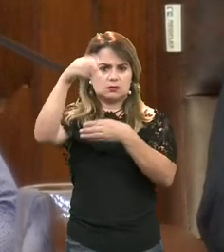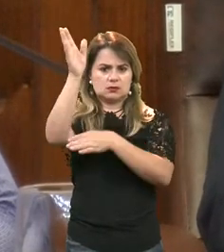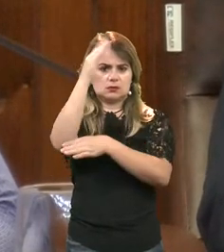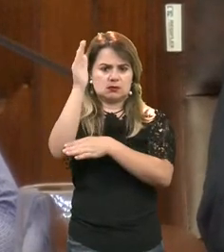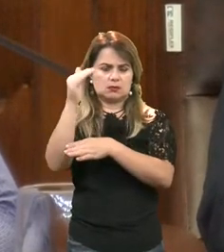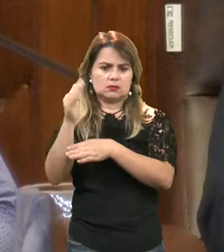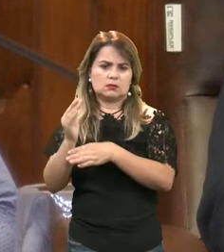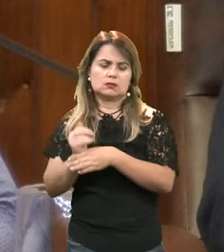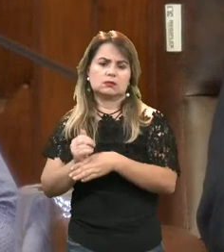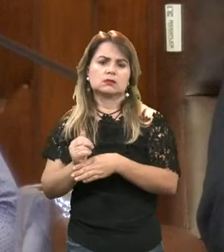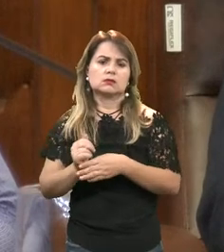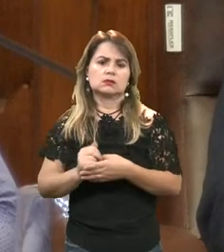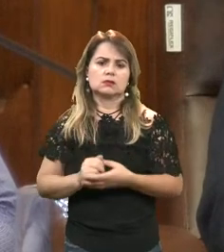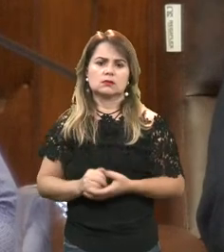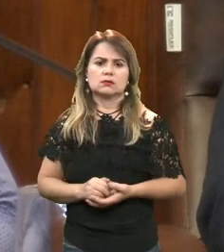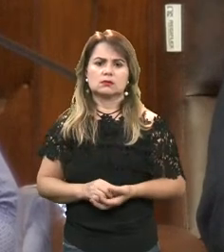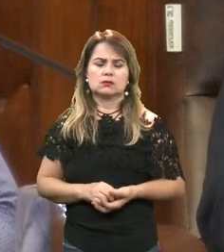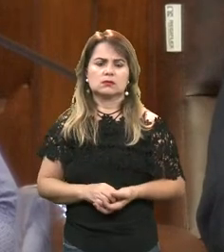nacional.